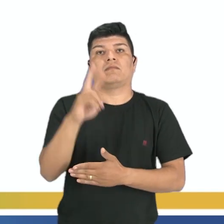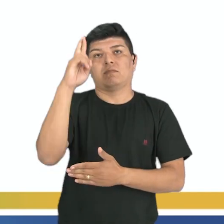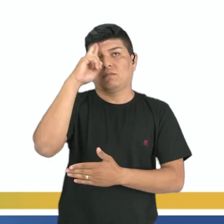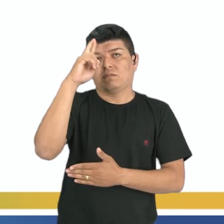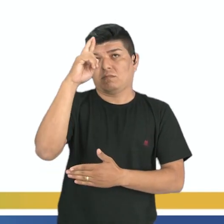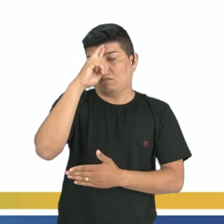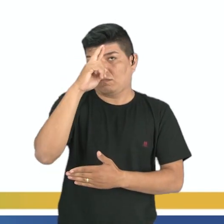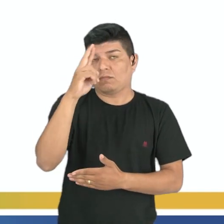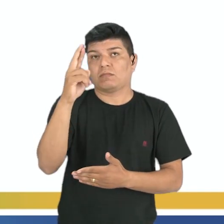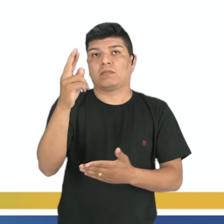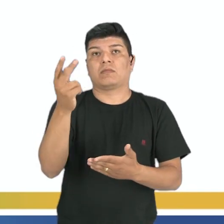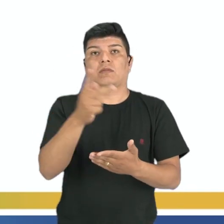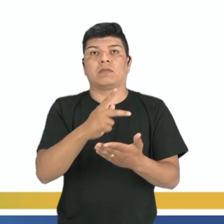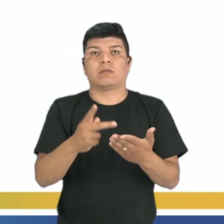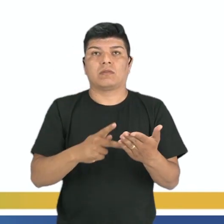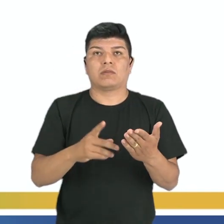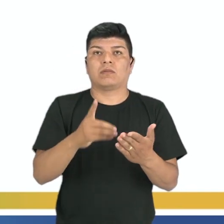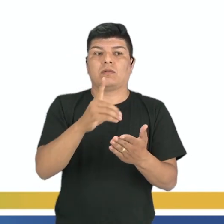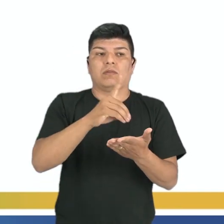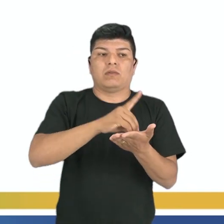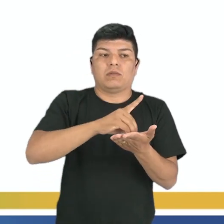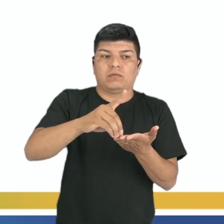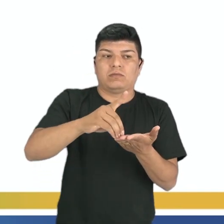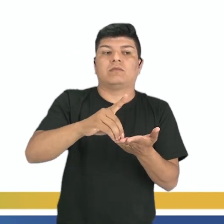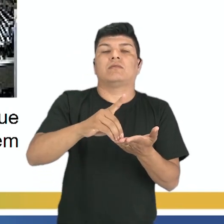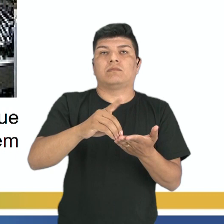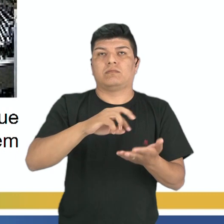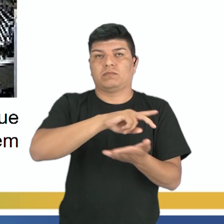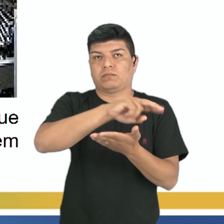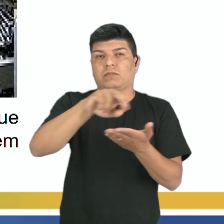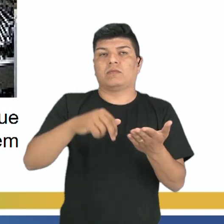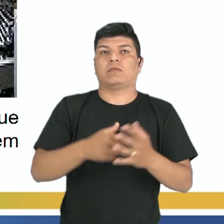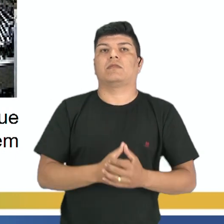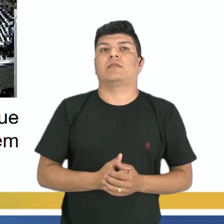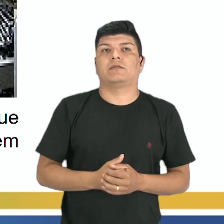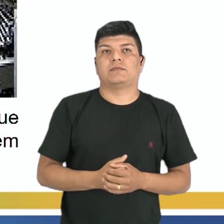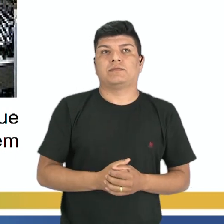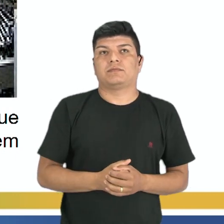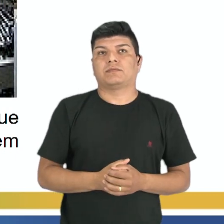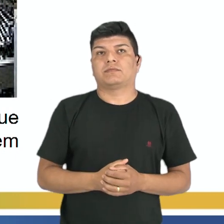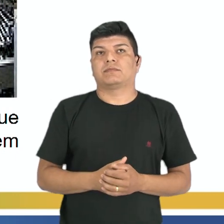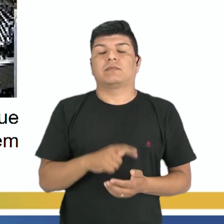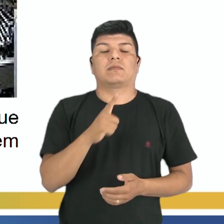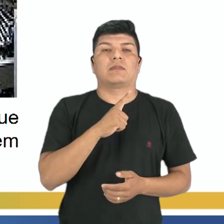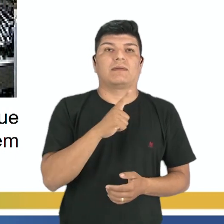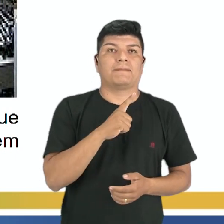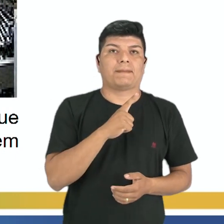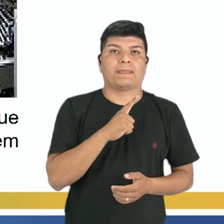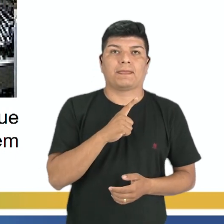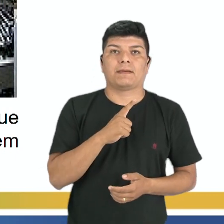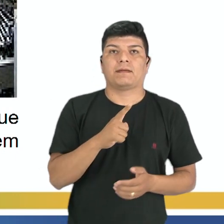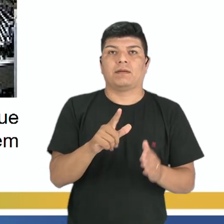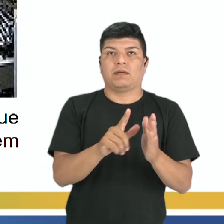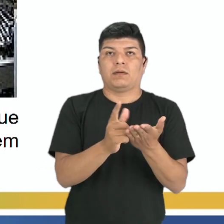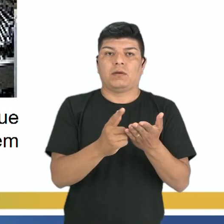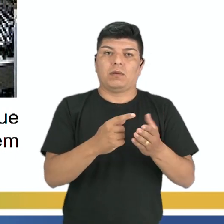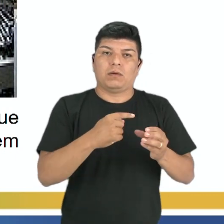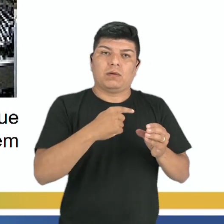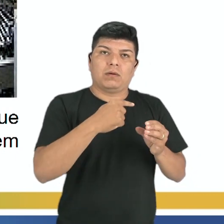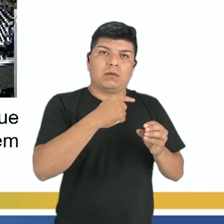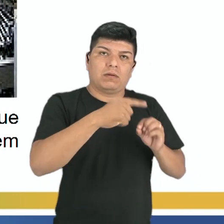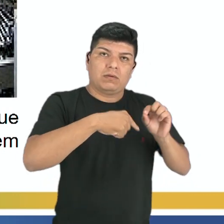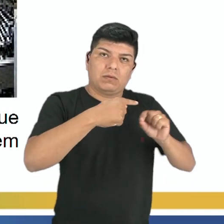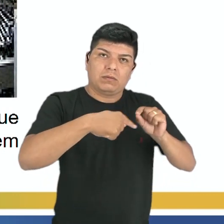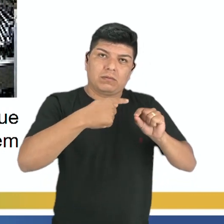histórias, romances, dicionários, CD-ROM, multimídias, etc. Então, vamos ter aqui, né, a encadernação,